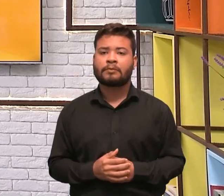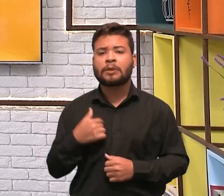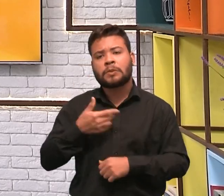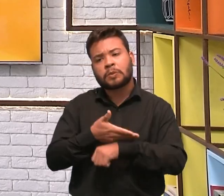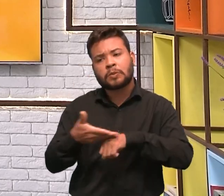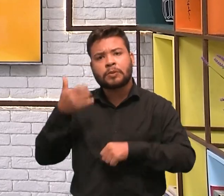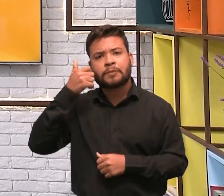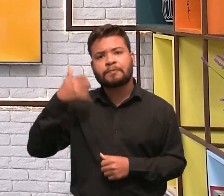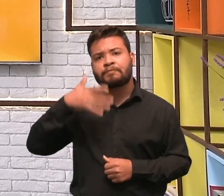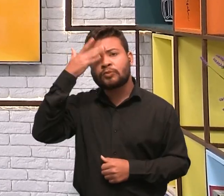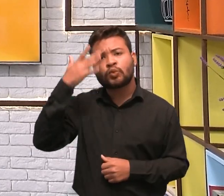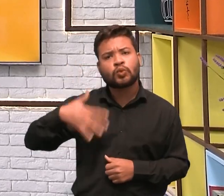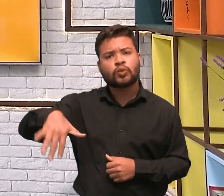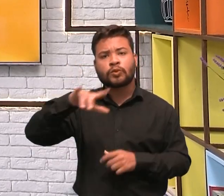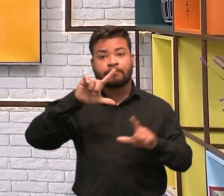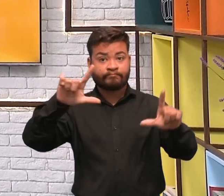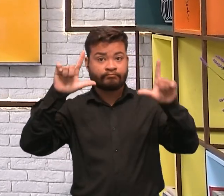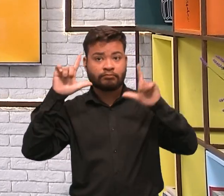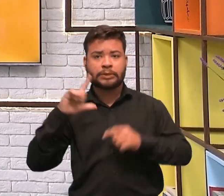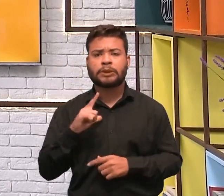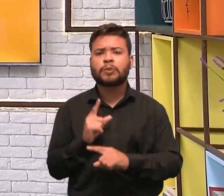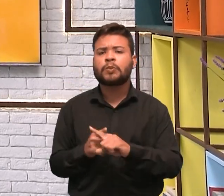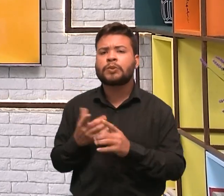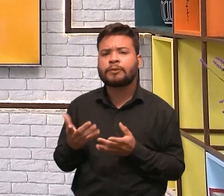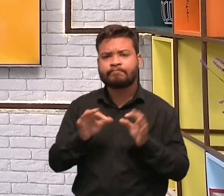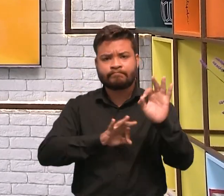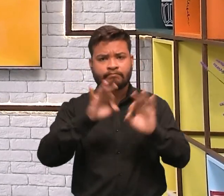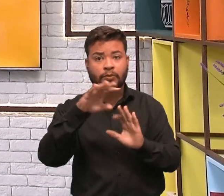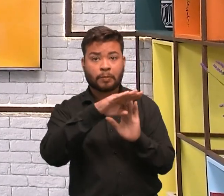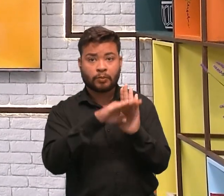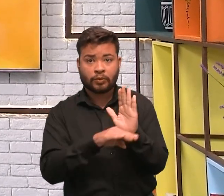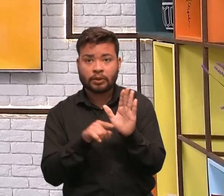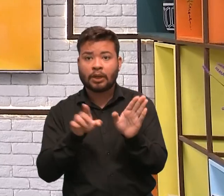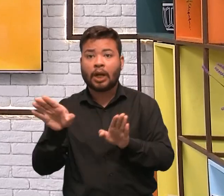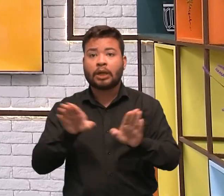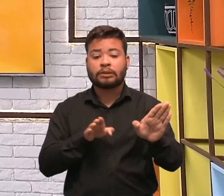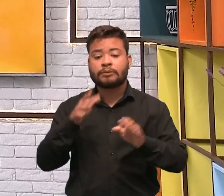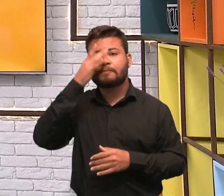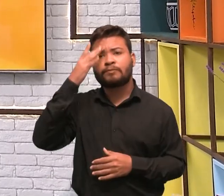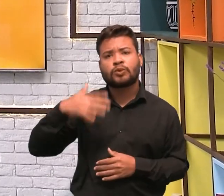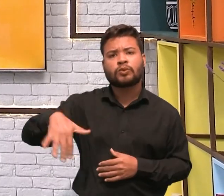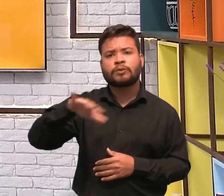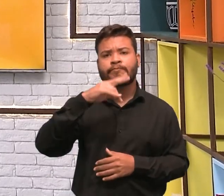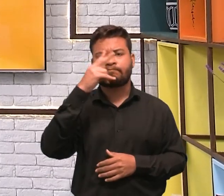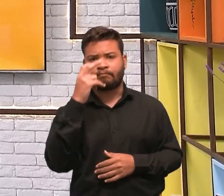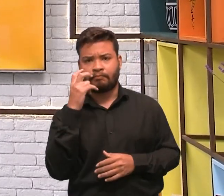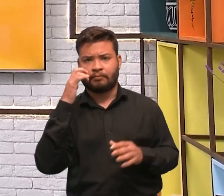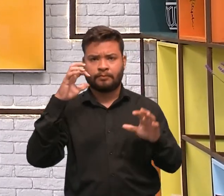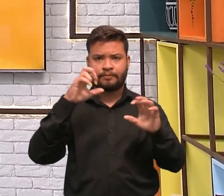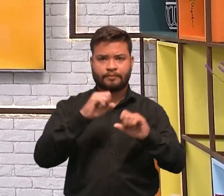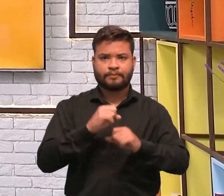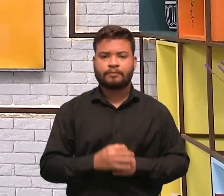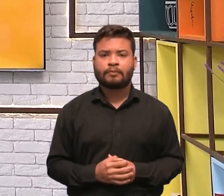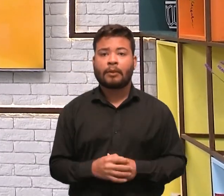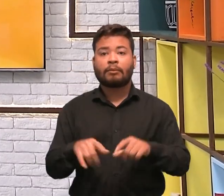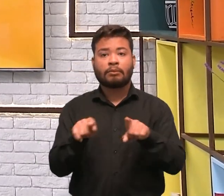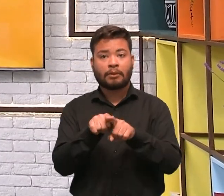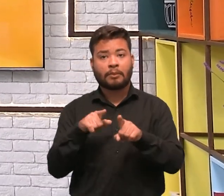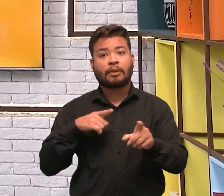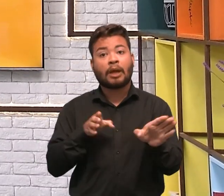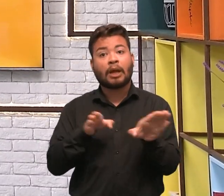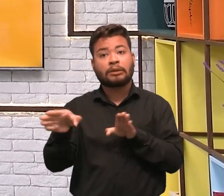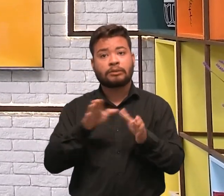de todas as pessoas que aparecem aqui na telinha para tornar a programação mais acessível ao nosso público cego e de baixa visão, além da acessibilidade